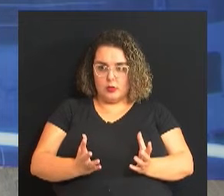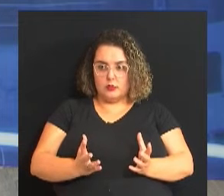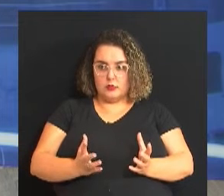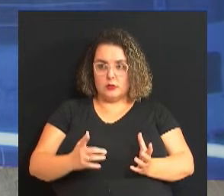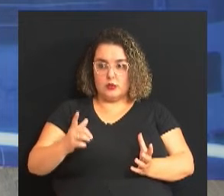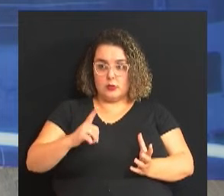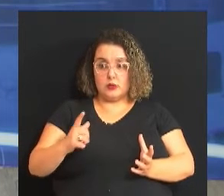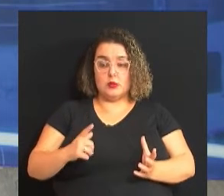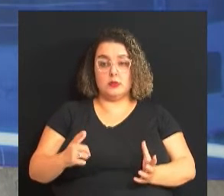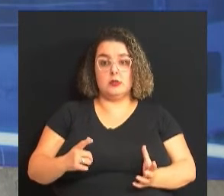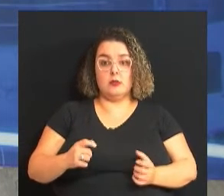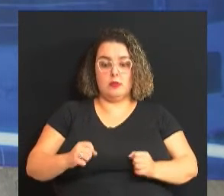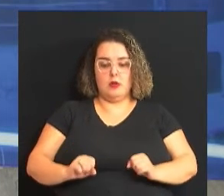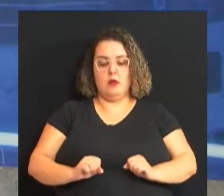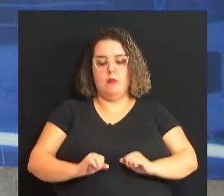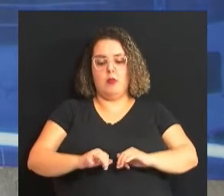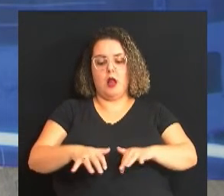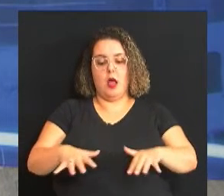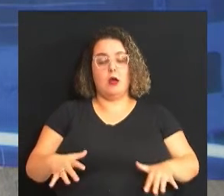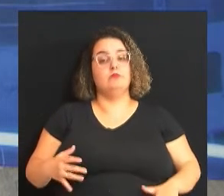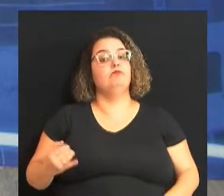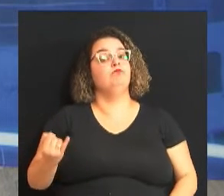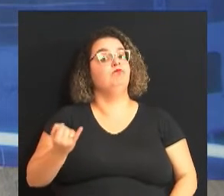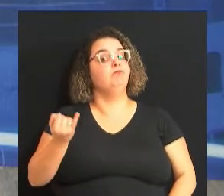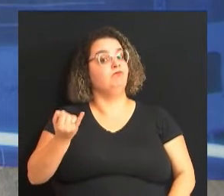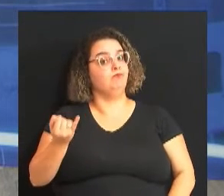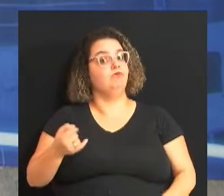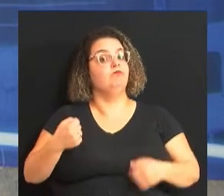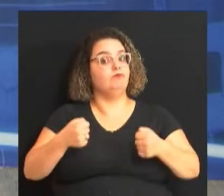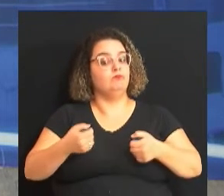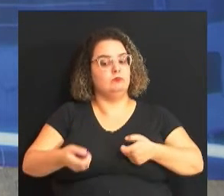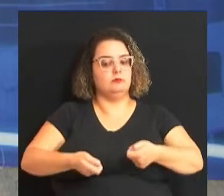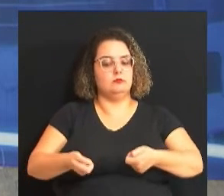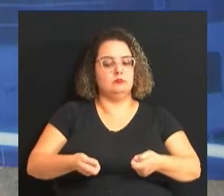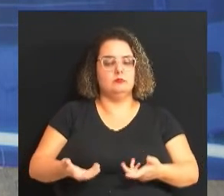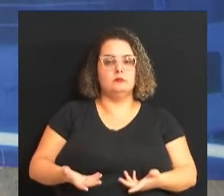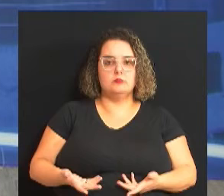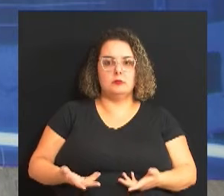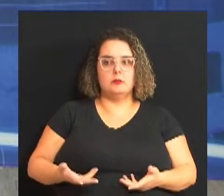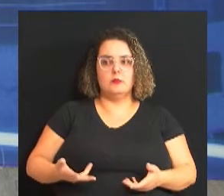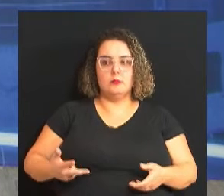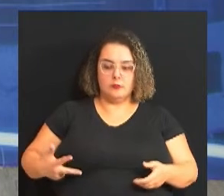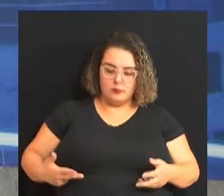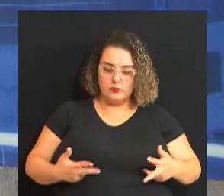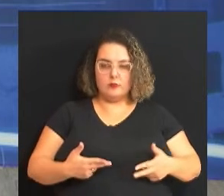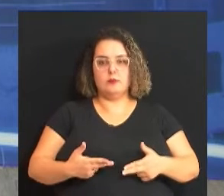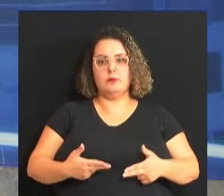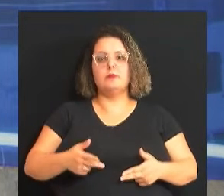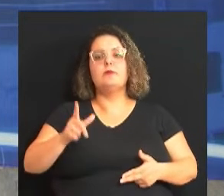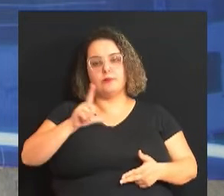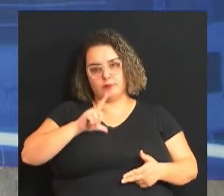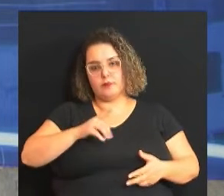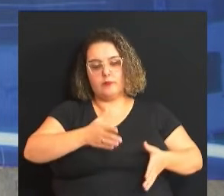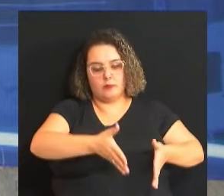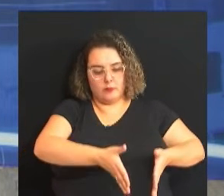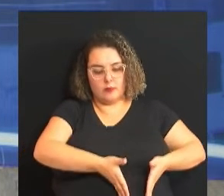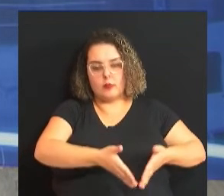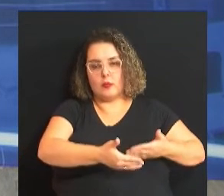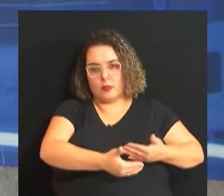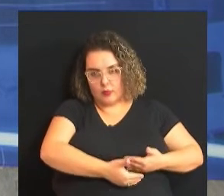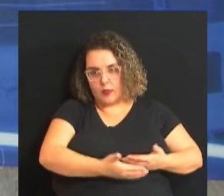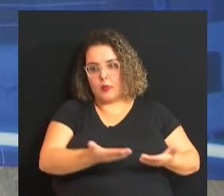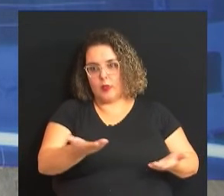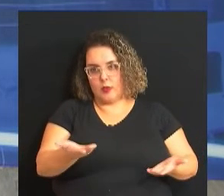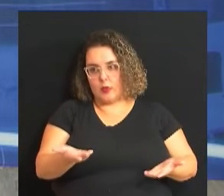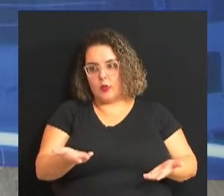de contaminação muito importante e você tem que operar. Essa é uma pessoa que vai sair com o estômago intestinal da operação,